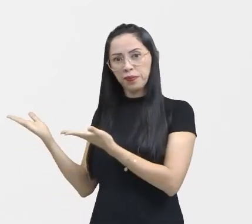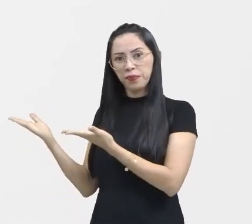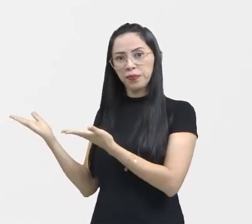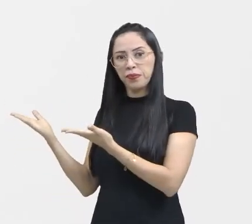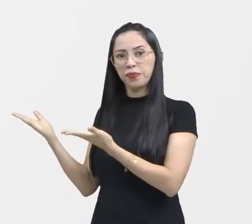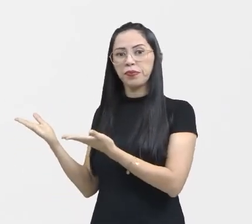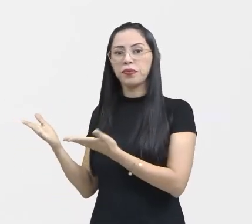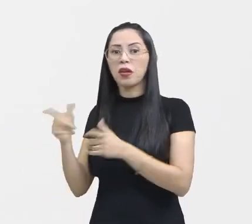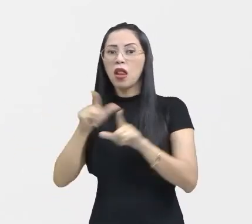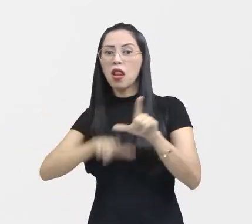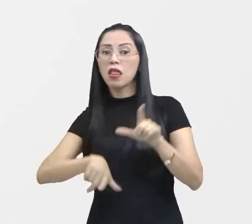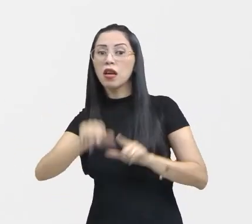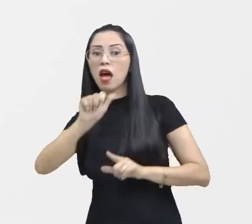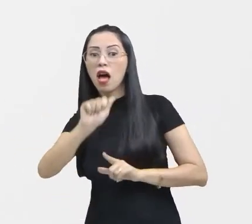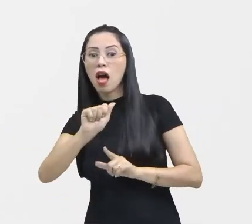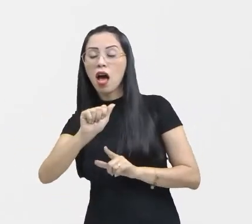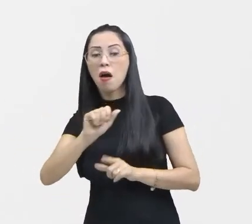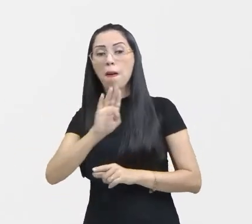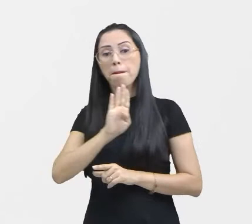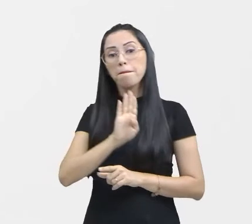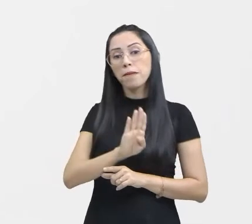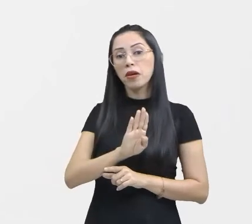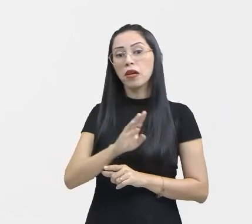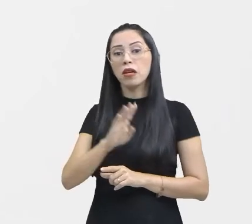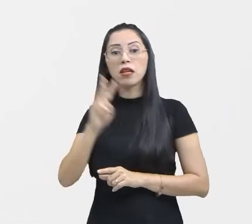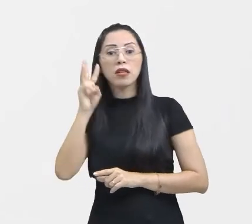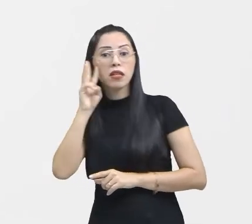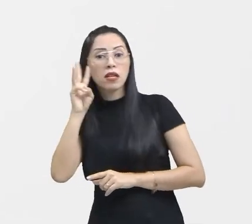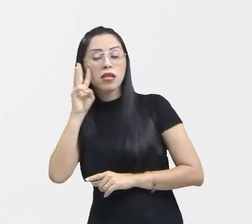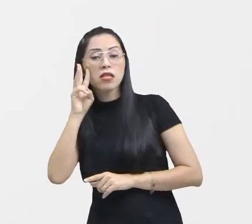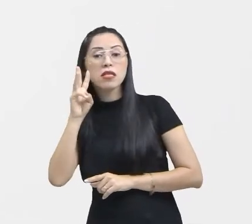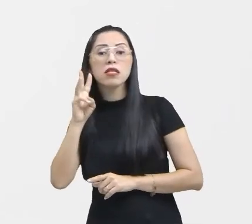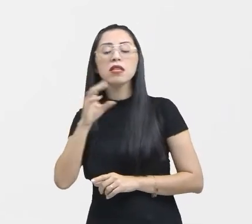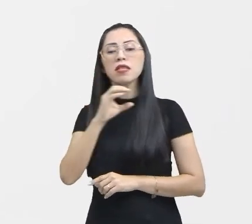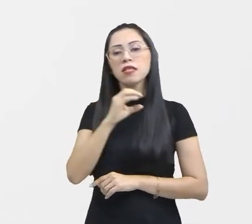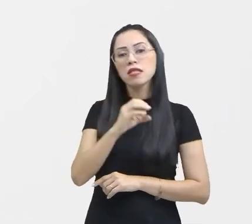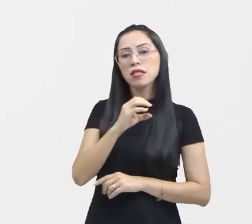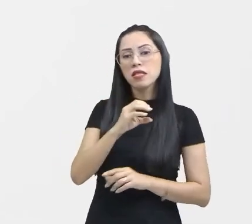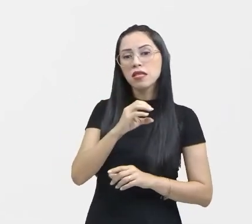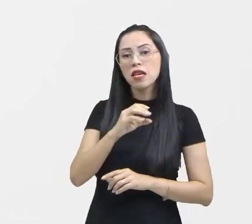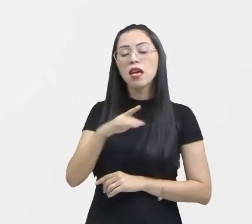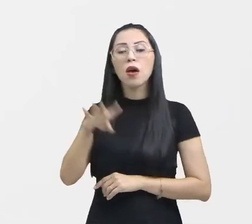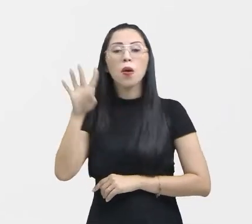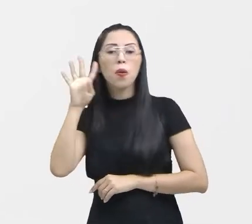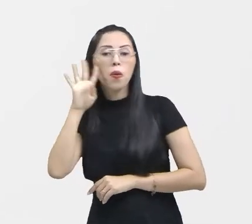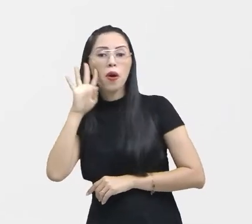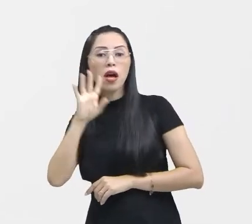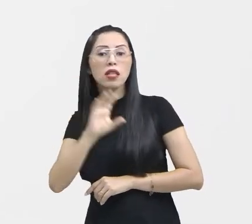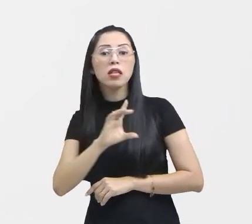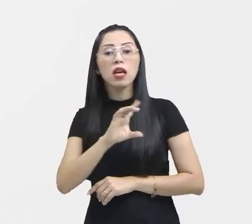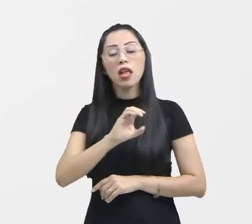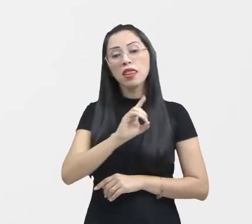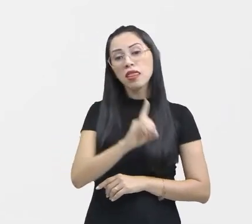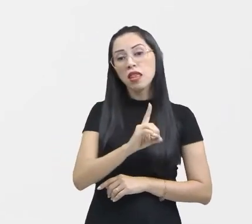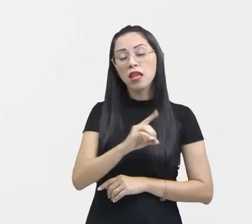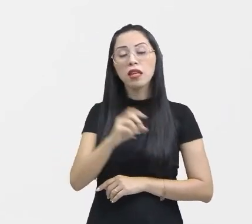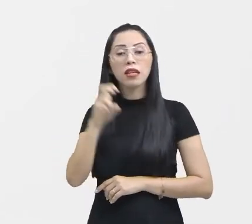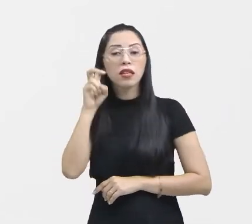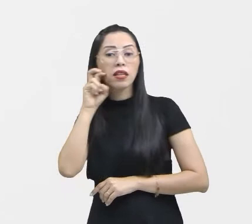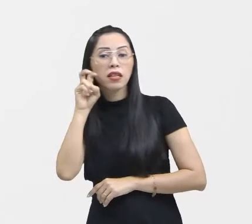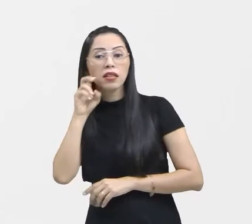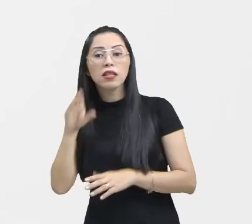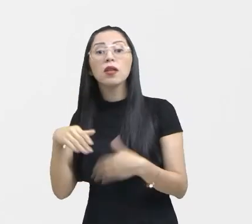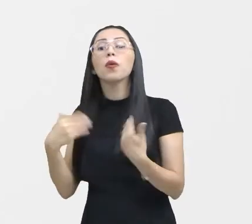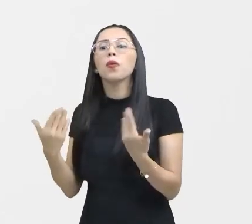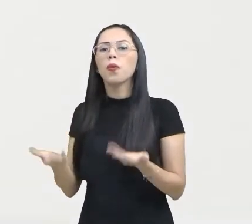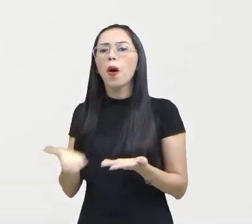segunda-feira. Letra B, terça-feira. Letra C, quarta-feira. Ou letra D, quinta-feira. Exercitando o